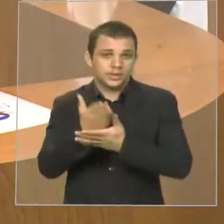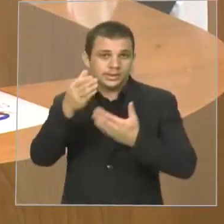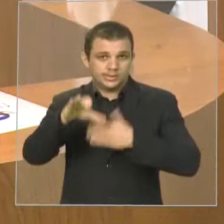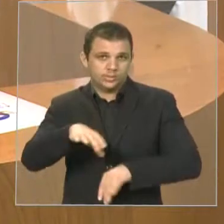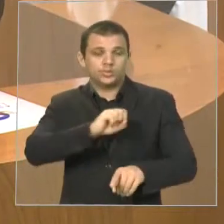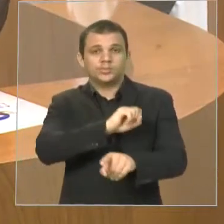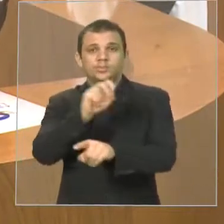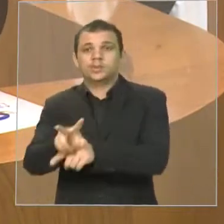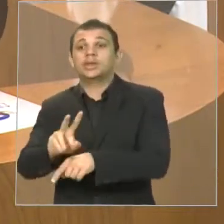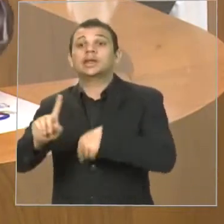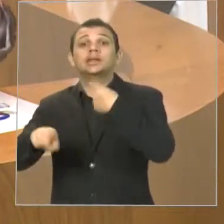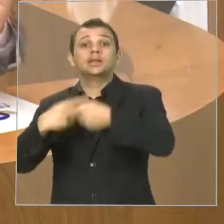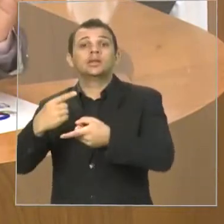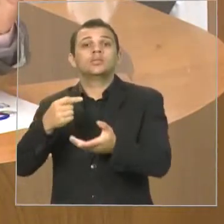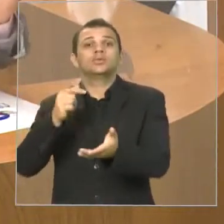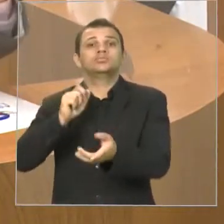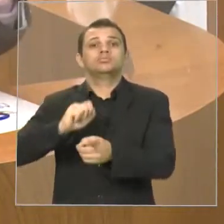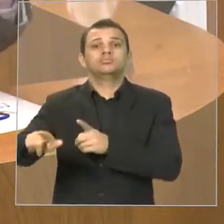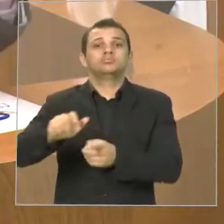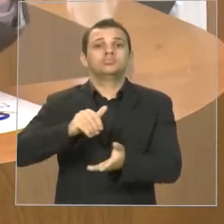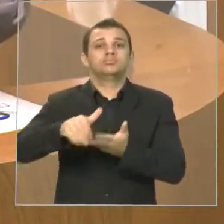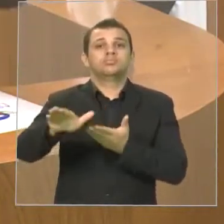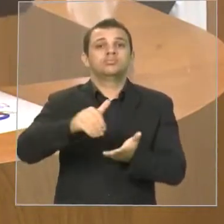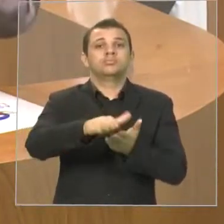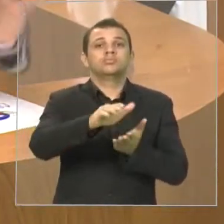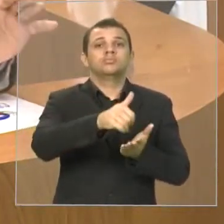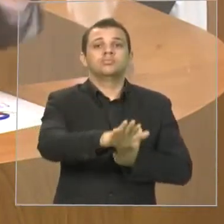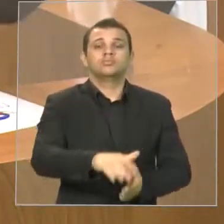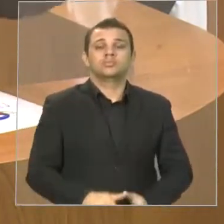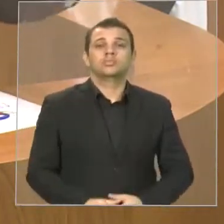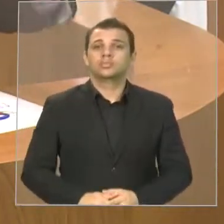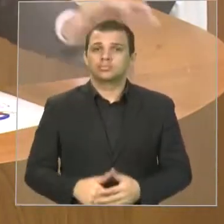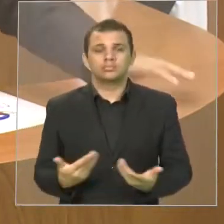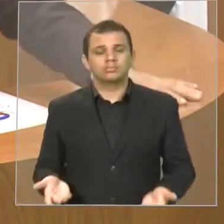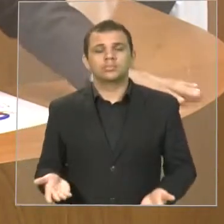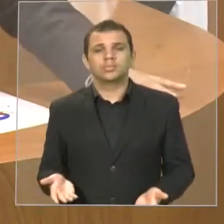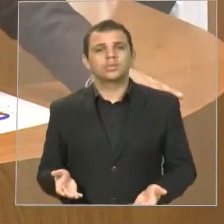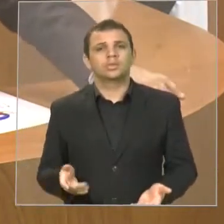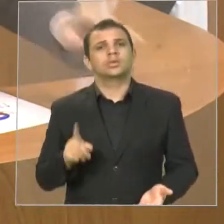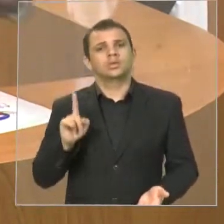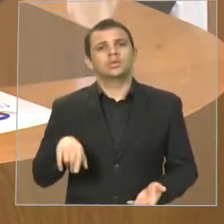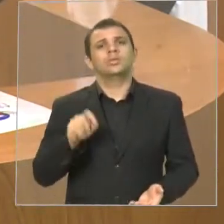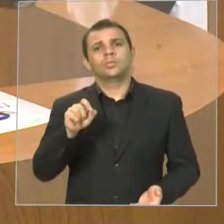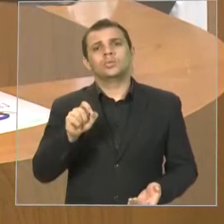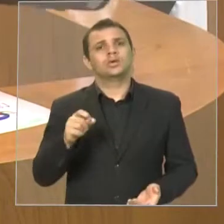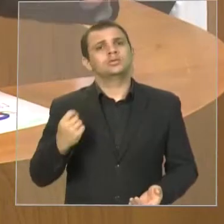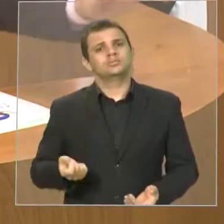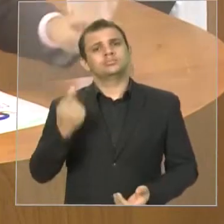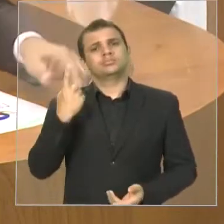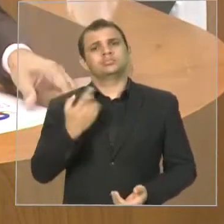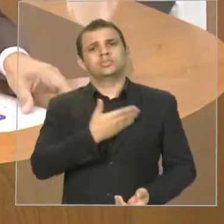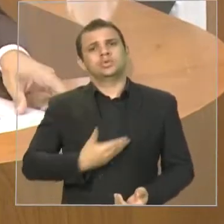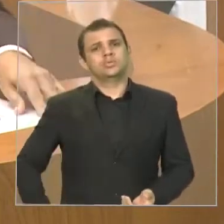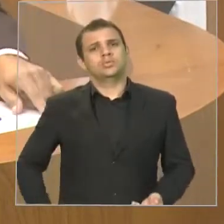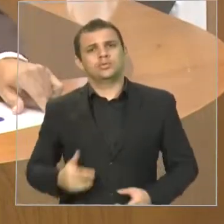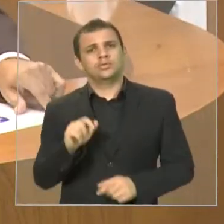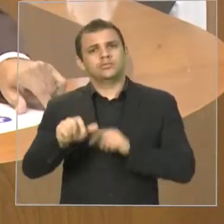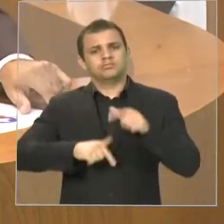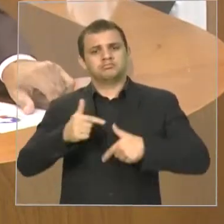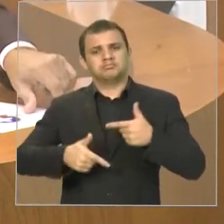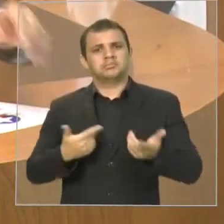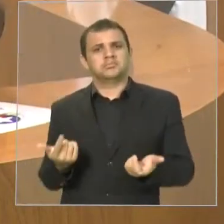vejam a excrescência pelo Brasil afora e que atinge o estado do Maranhão. Muitos municípios vivem na mesma